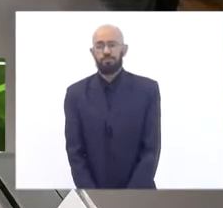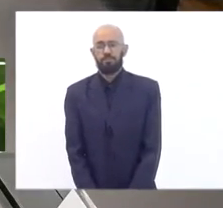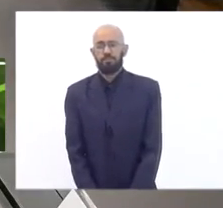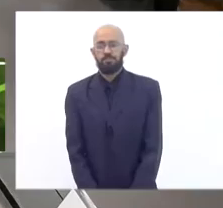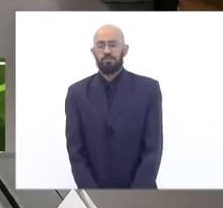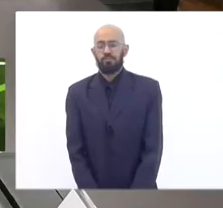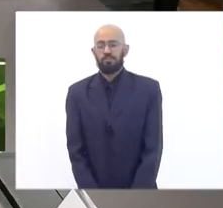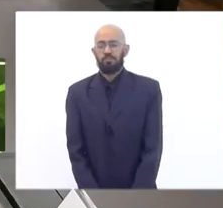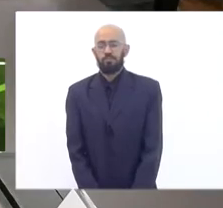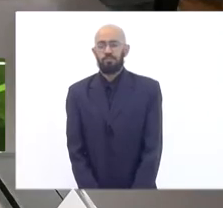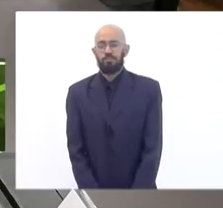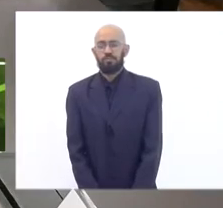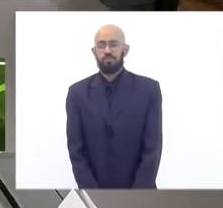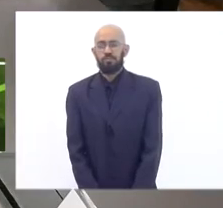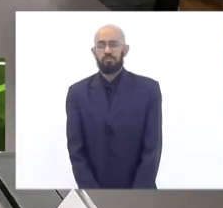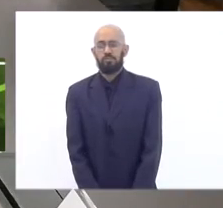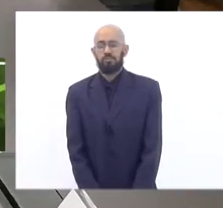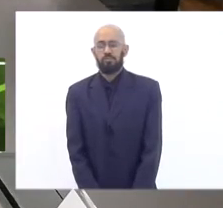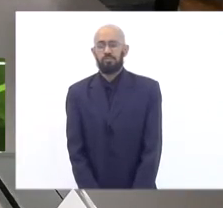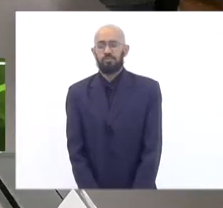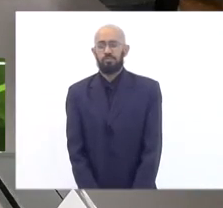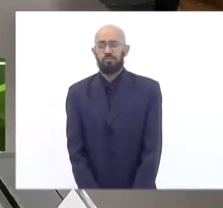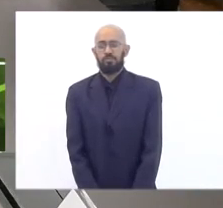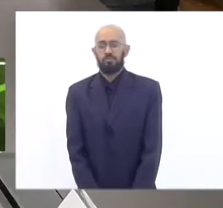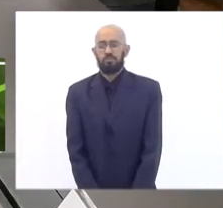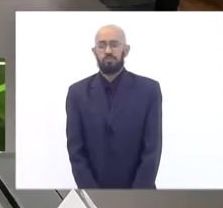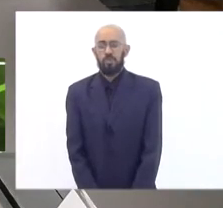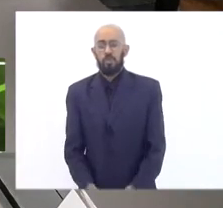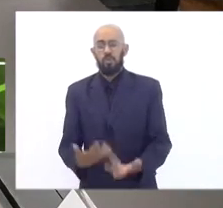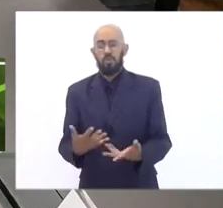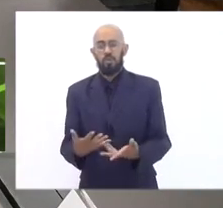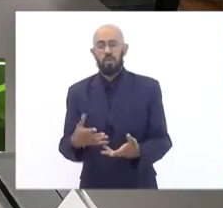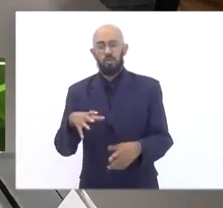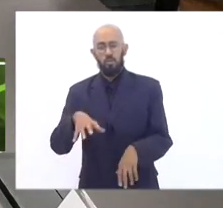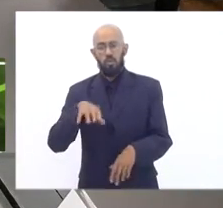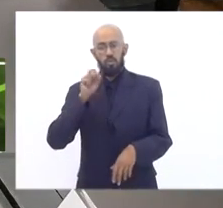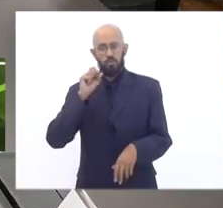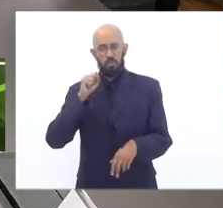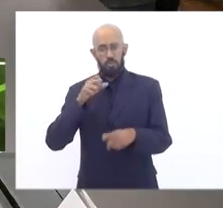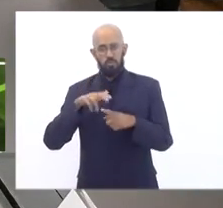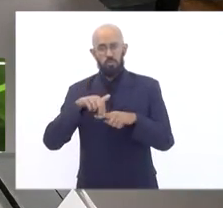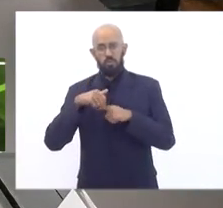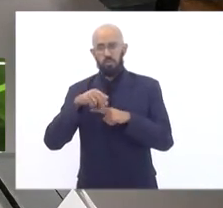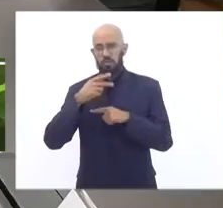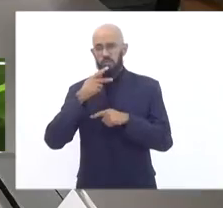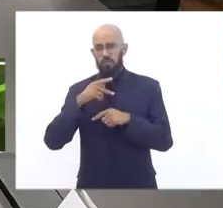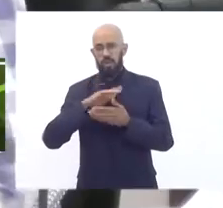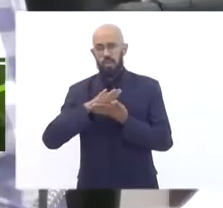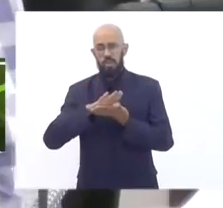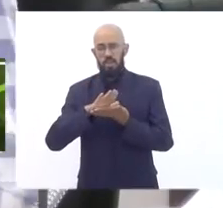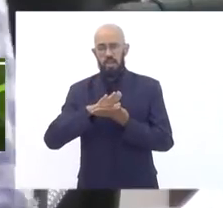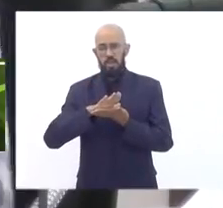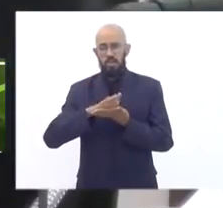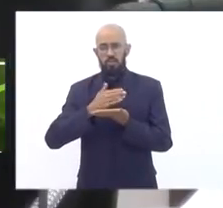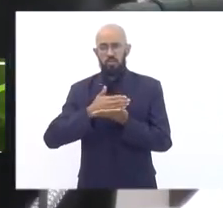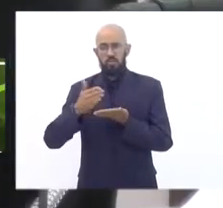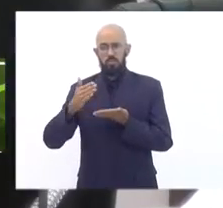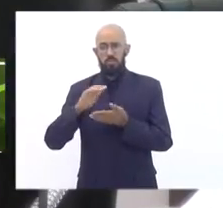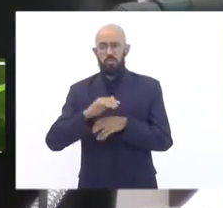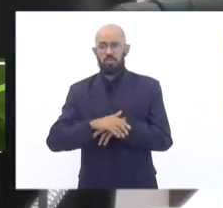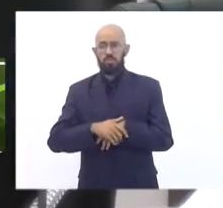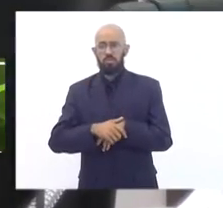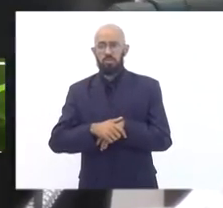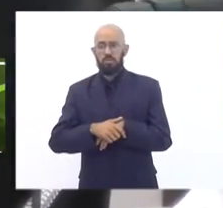E eu não falei no início que eu queria ouvir. Eu falei, eu quero ouvir exatamente a Secretaria de Transporte, que já viu o governo, isso